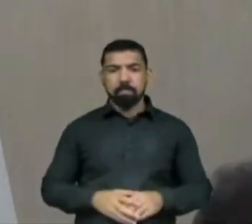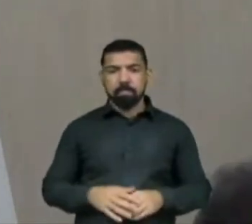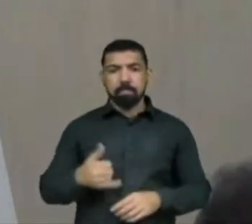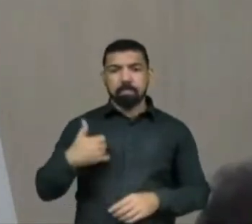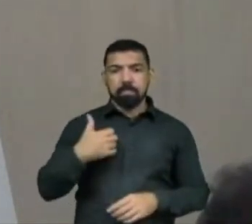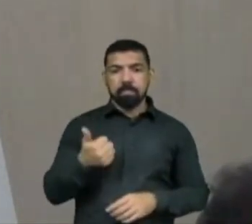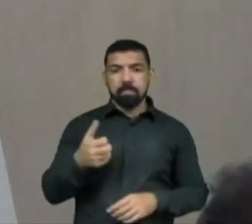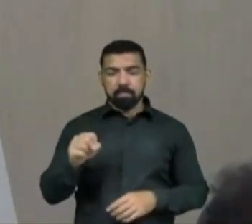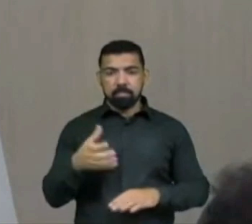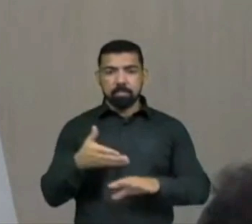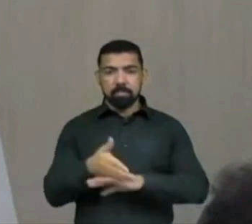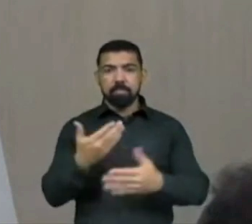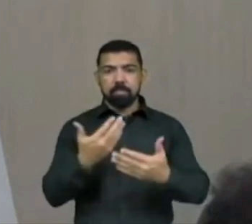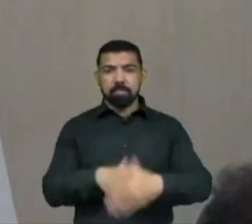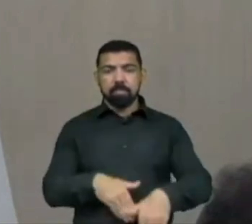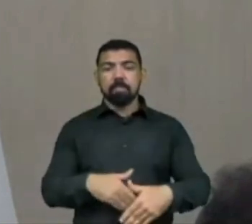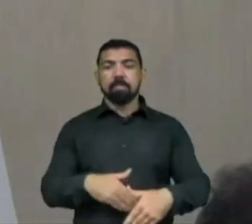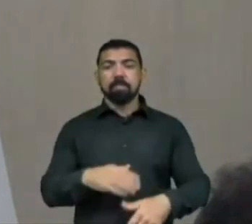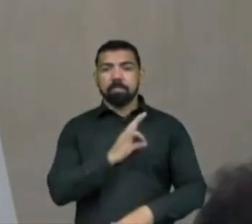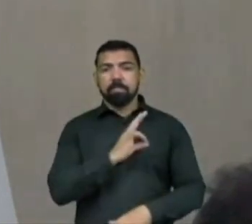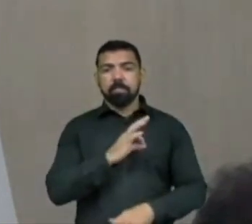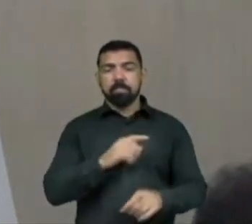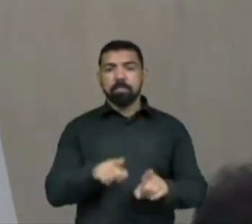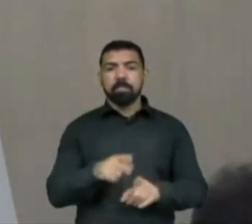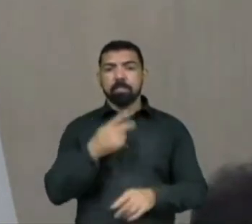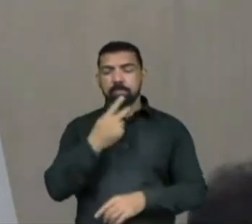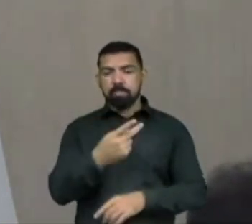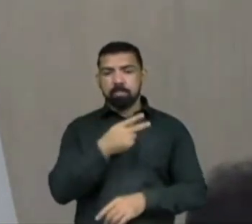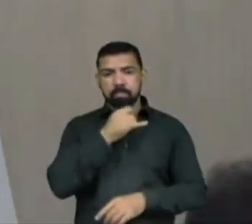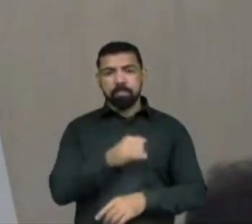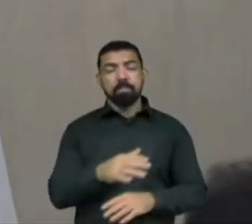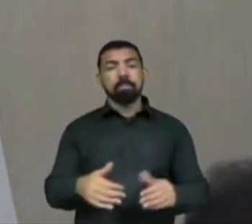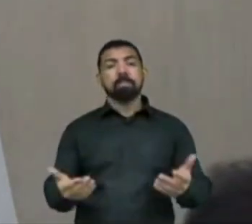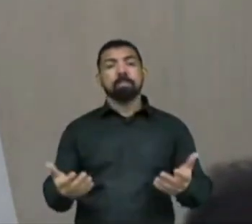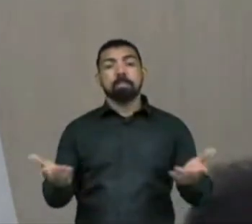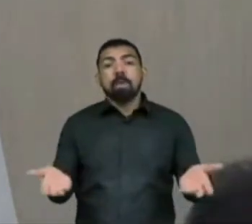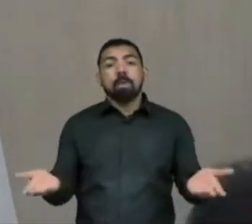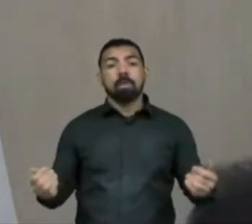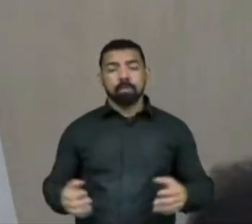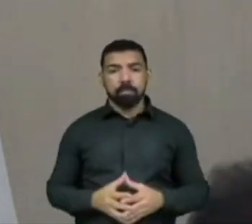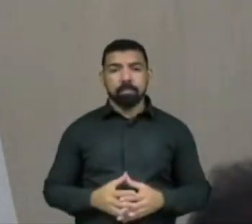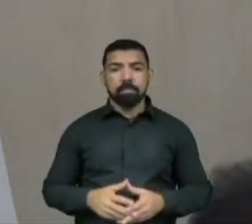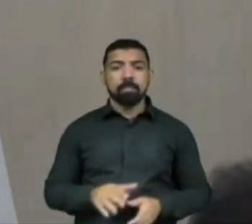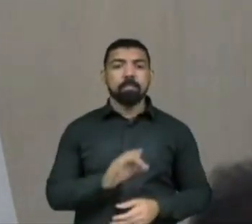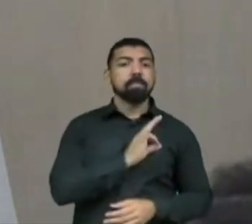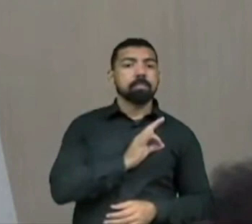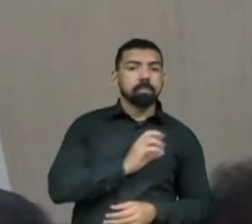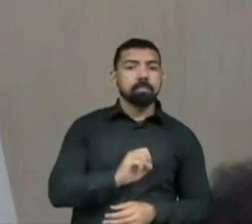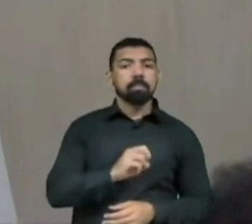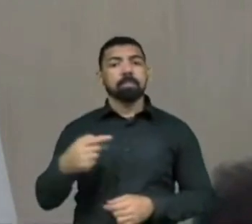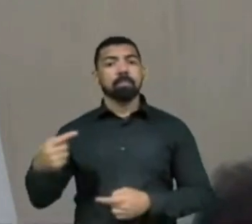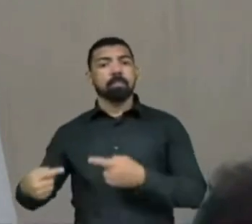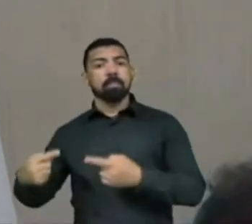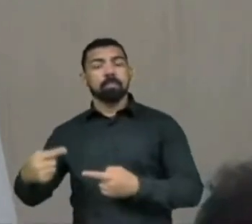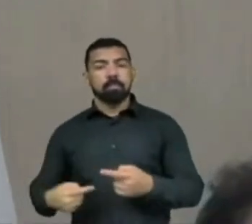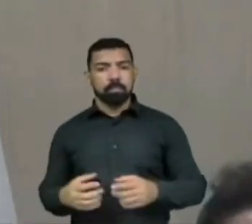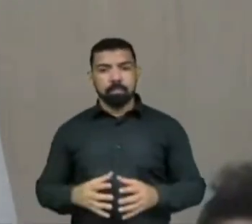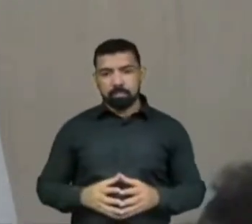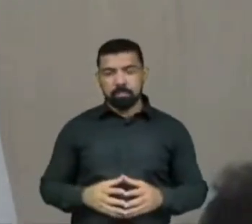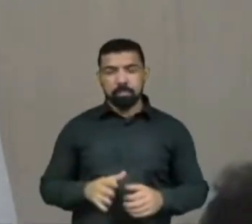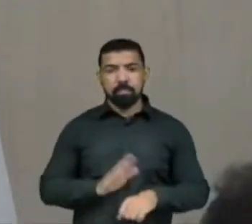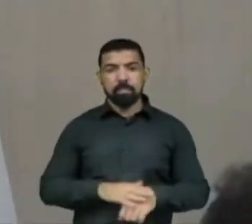passou no concurso da polícia e chegou para mim e disse: Paim, e aí? A polícia ou a política? Recebeu o